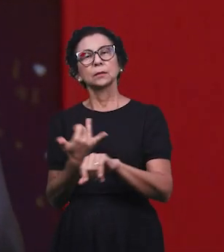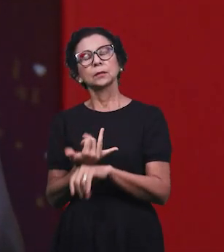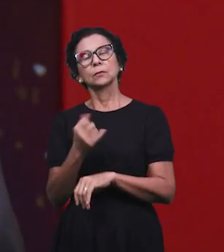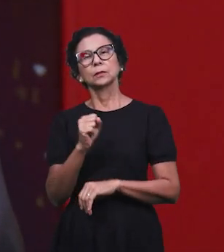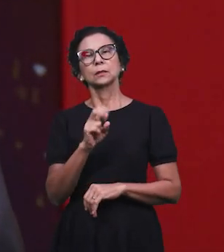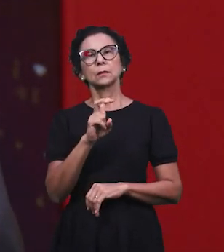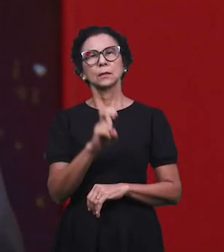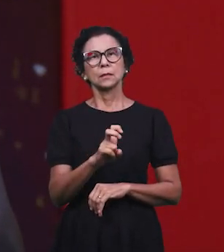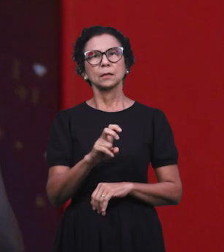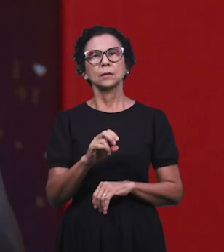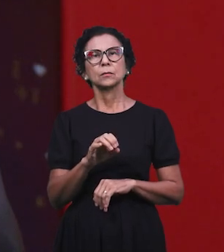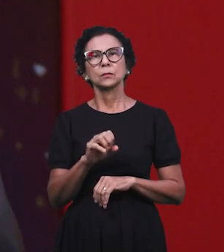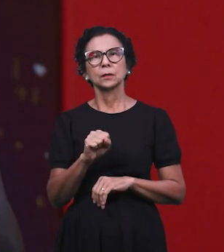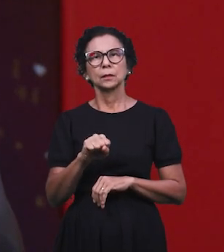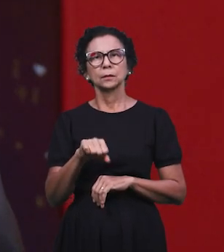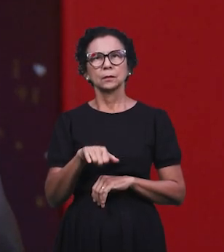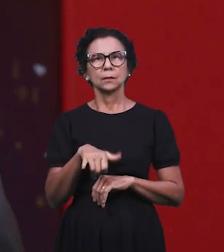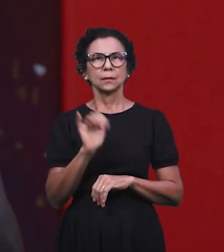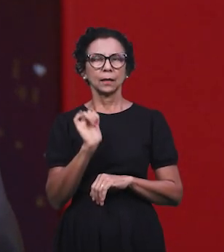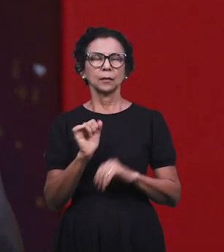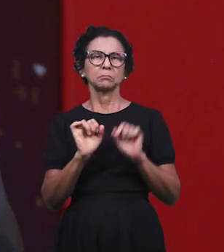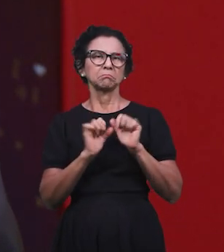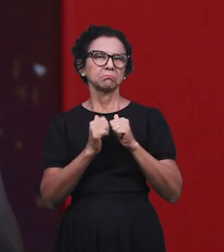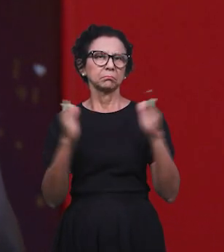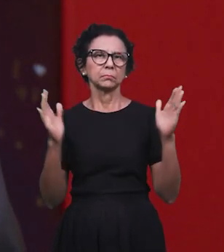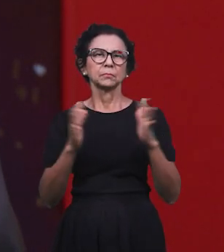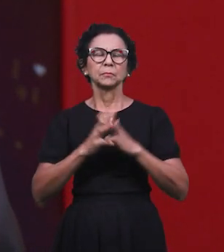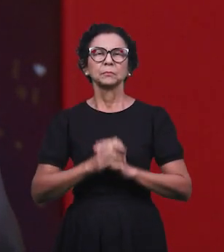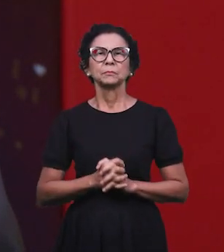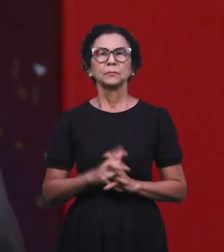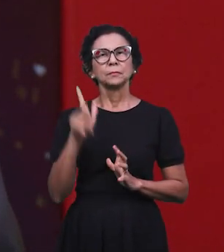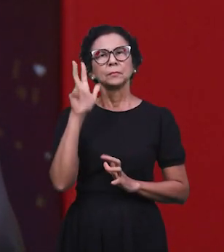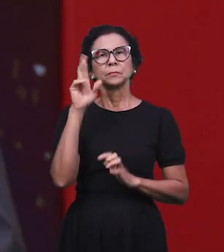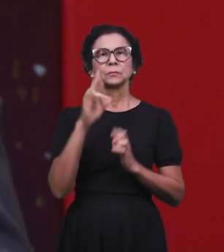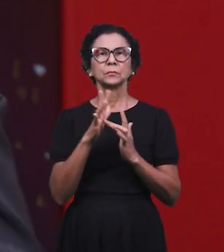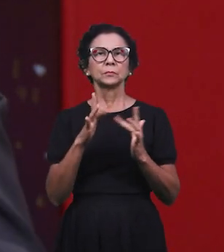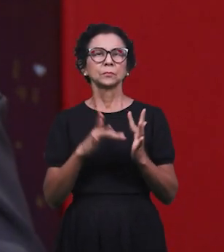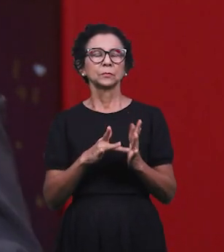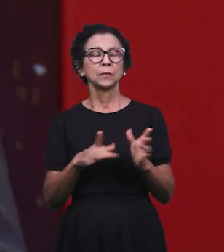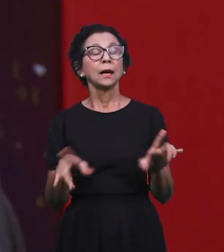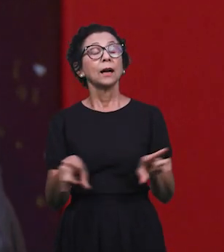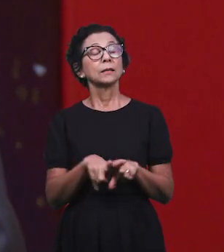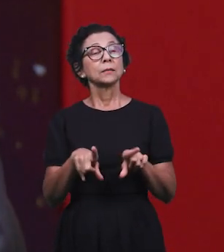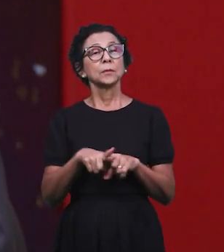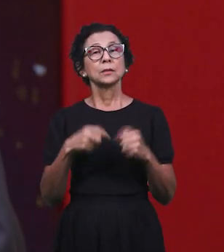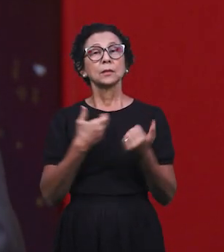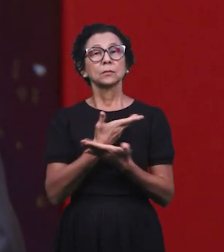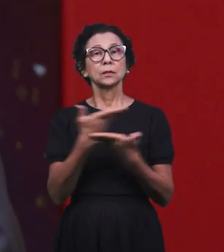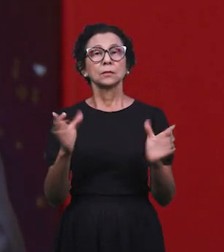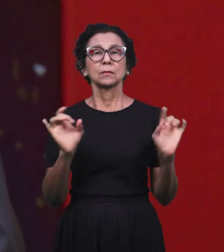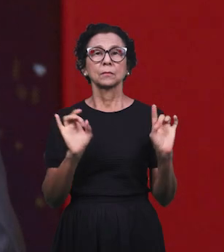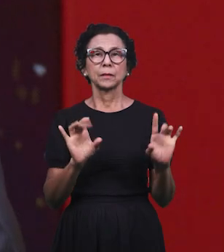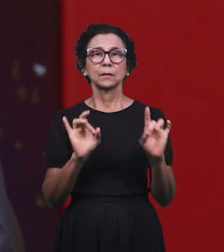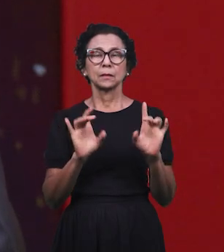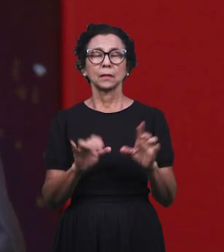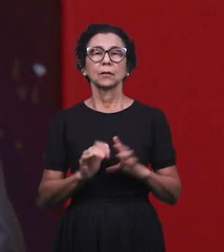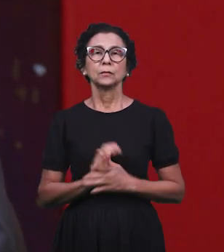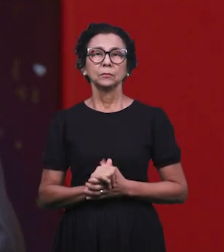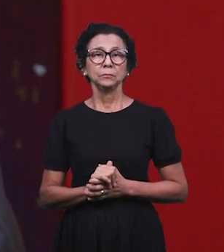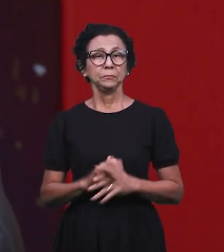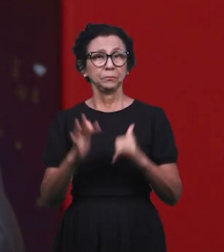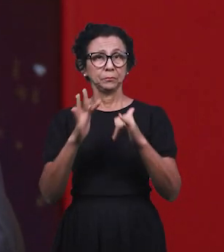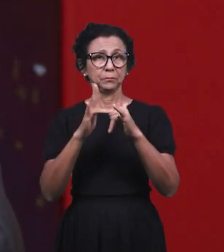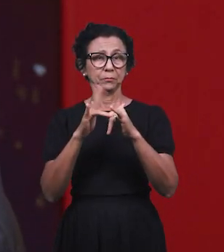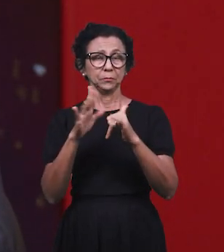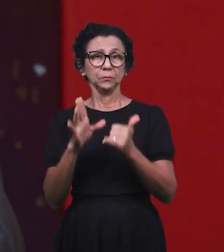canal 85, pela Sky Livre, a todos, a paz do Senhor Jesus. Também uma saudação especial aos que estão nos assistindo pelo